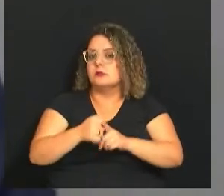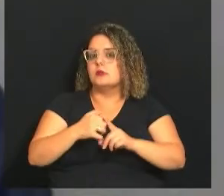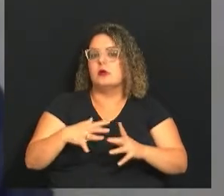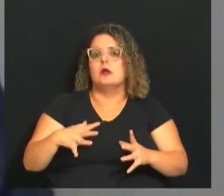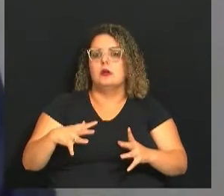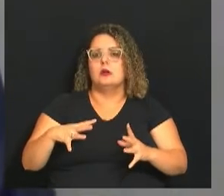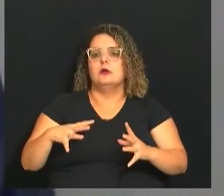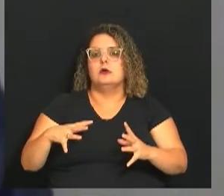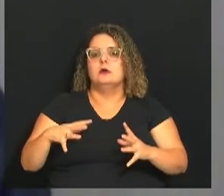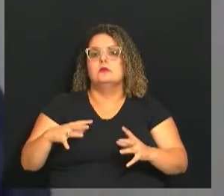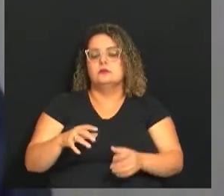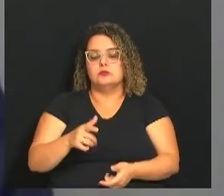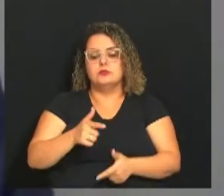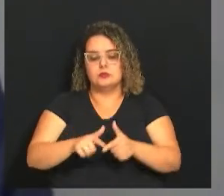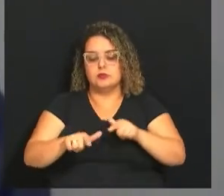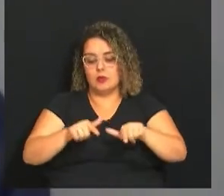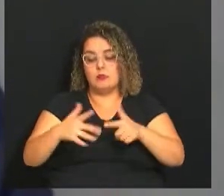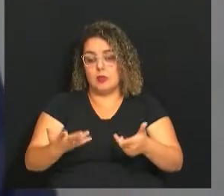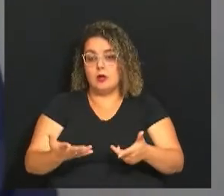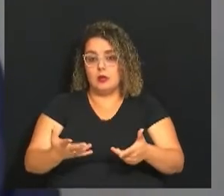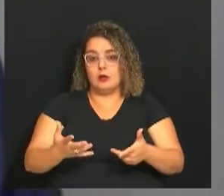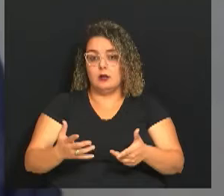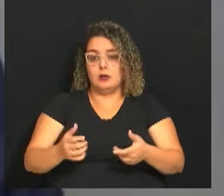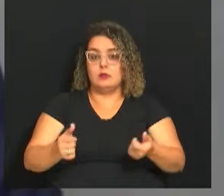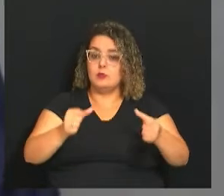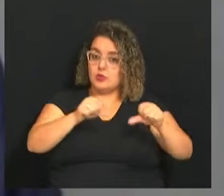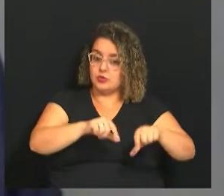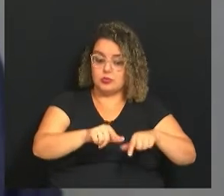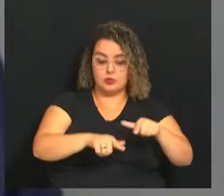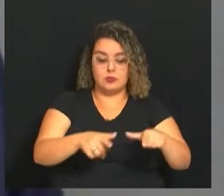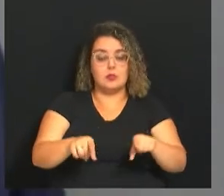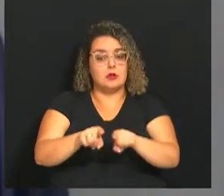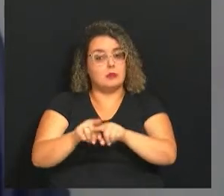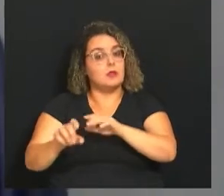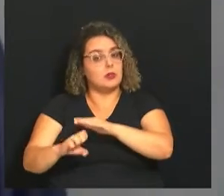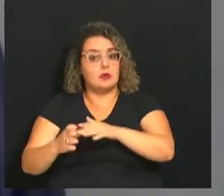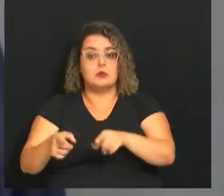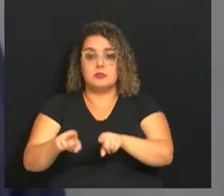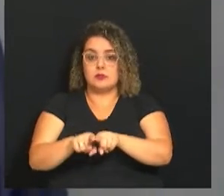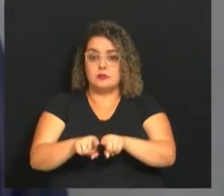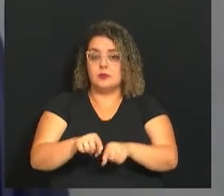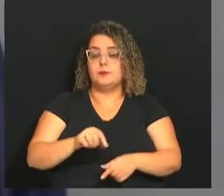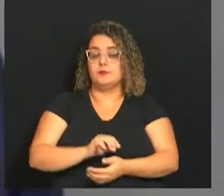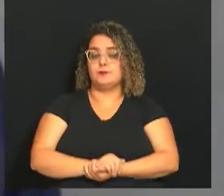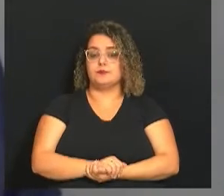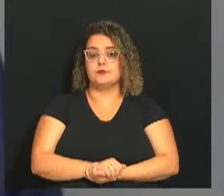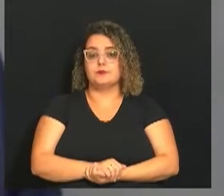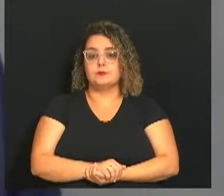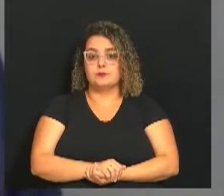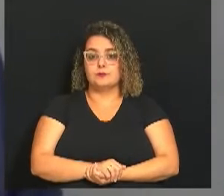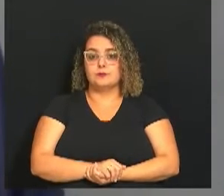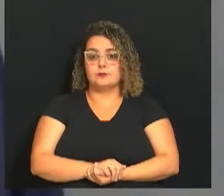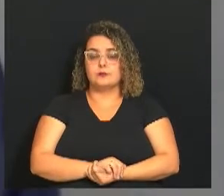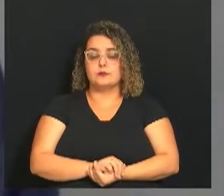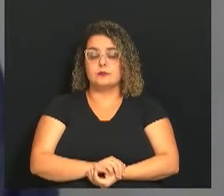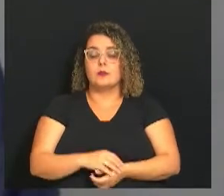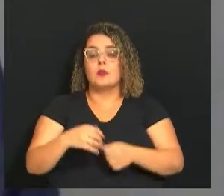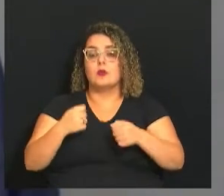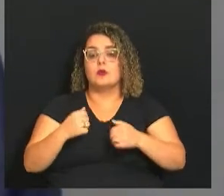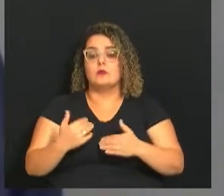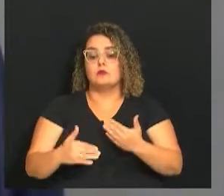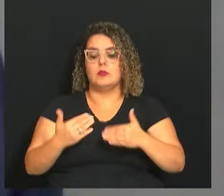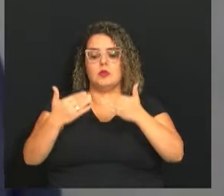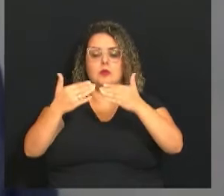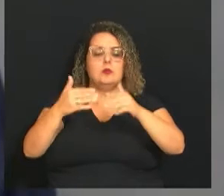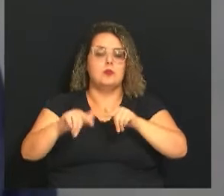prejudiciais tanto para o empregado quanto pela própria empresa. E, por conta disso, foi necessária uma evolução muito grande na justiça do